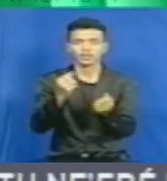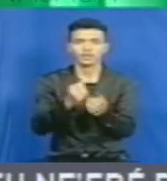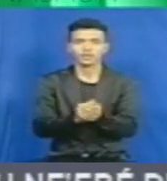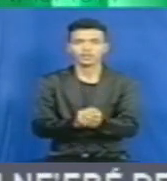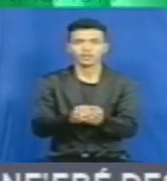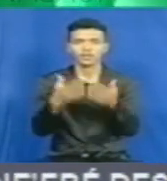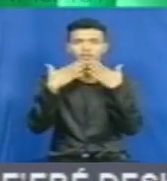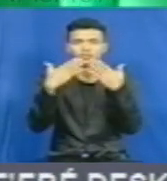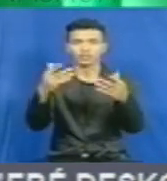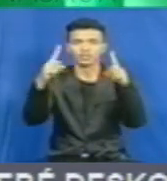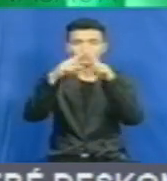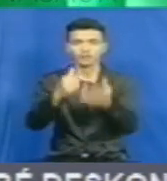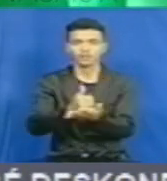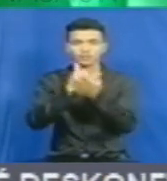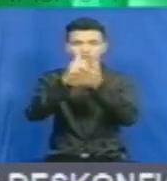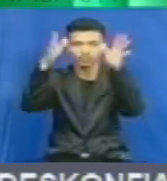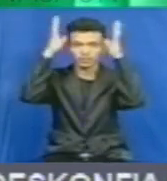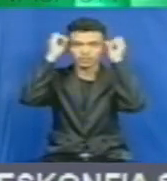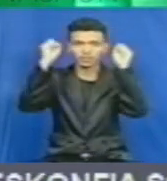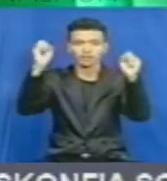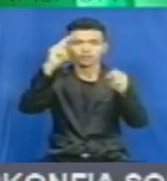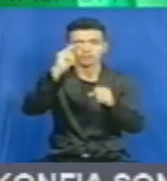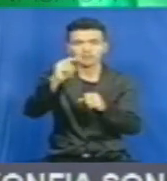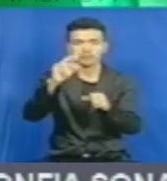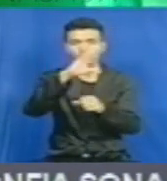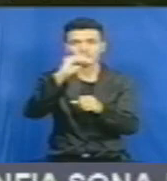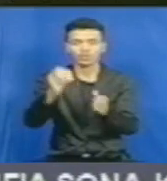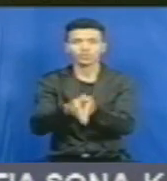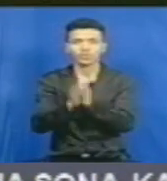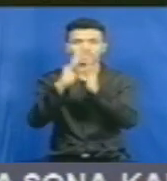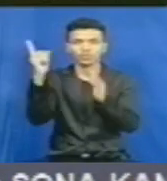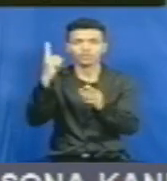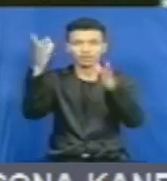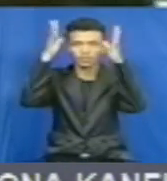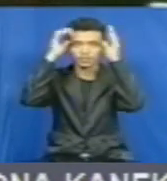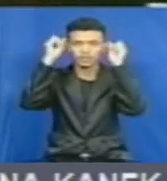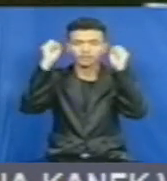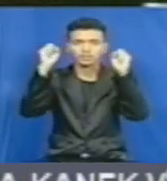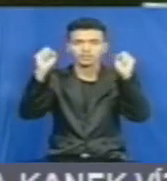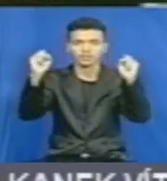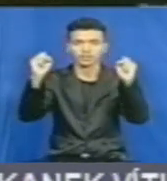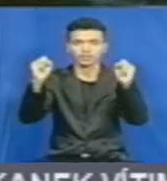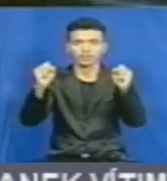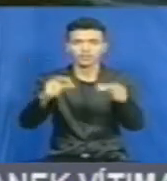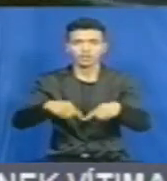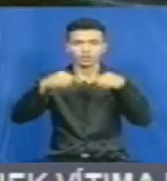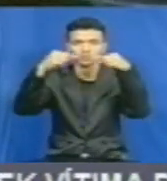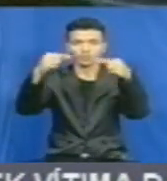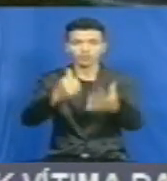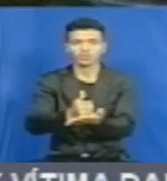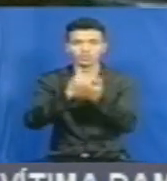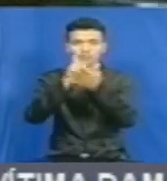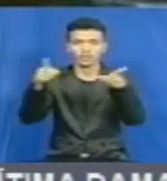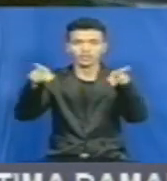Tilman agradece o apoio Presidência República Nian, no russo na fatim ba Presidência República, a da famosa apoio Hanessa